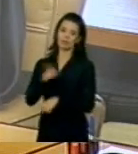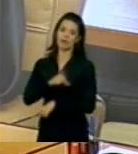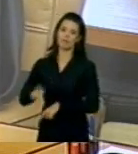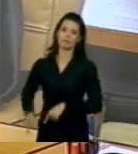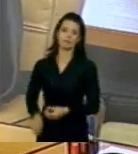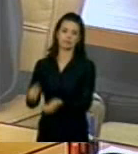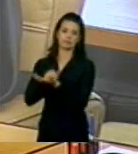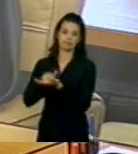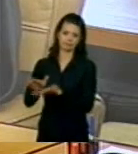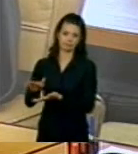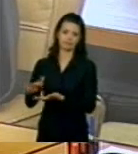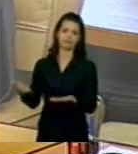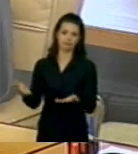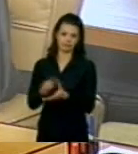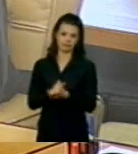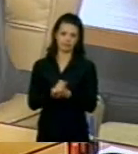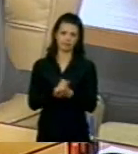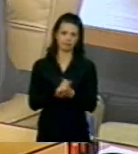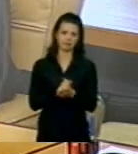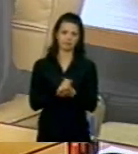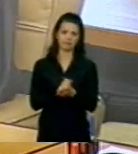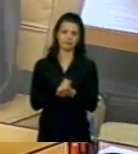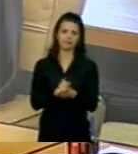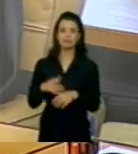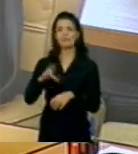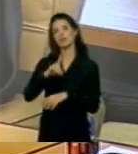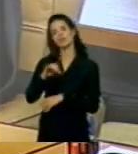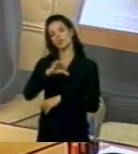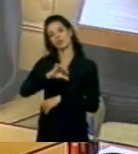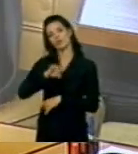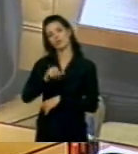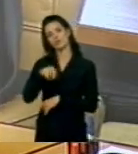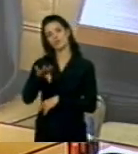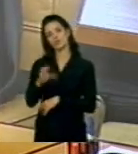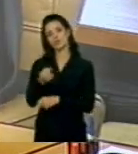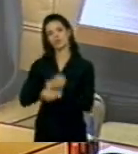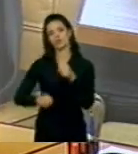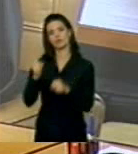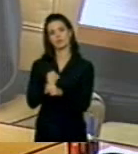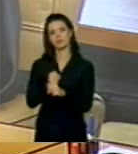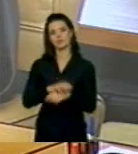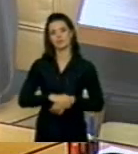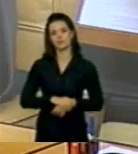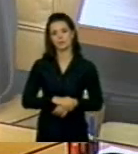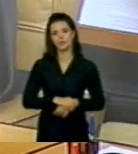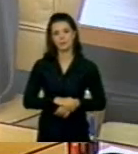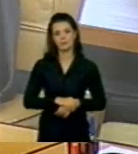dos Deputados, fecha aspas, isso em 9 de junho de 2016.